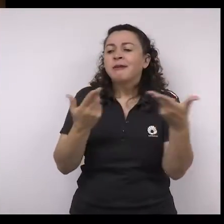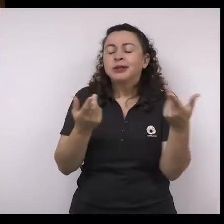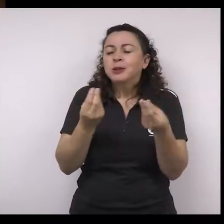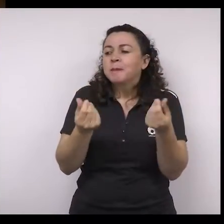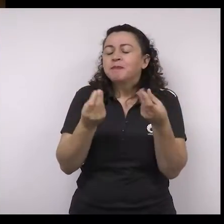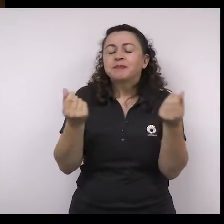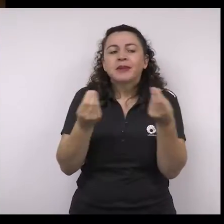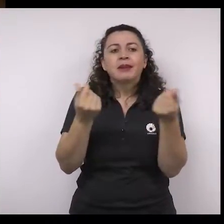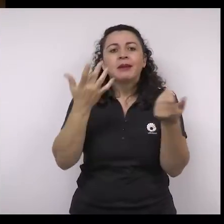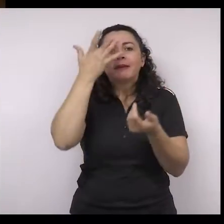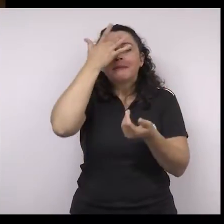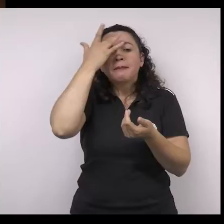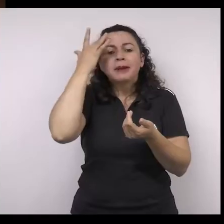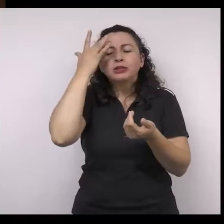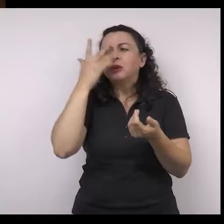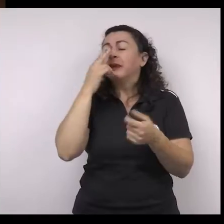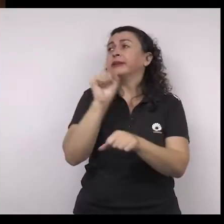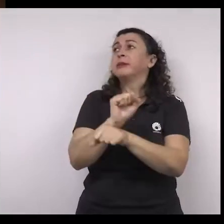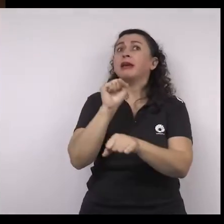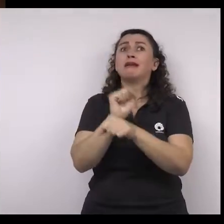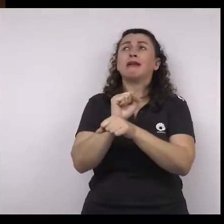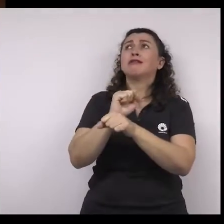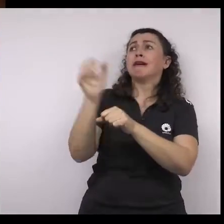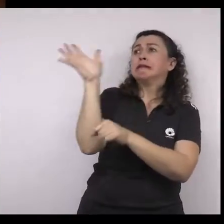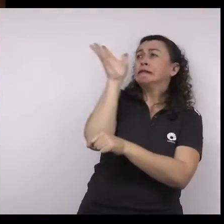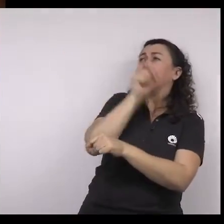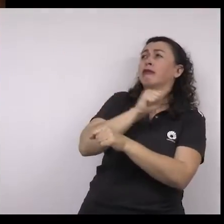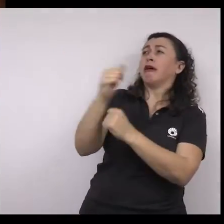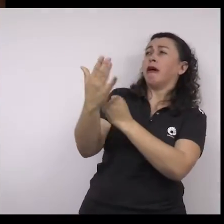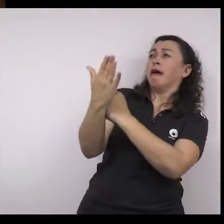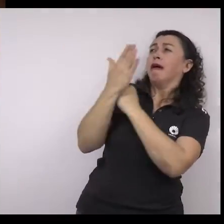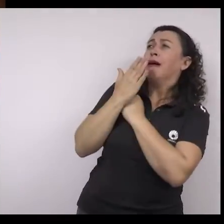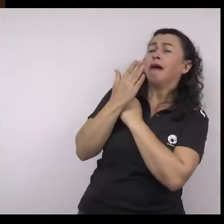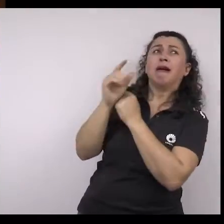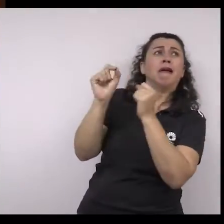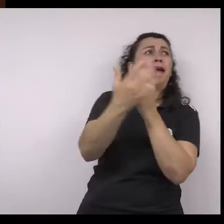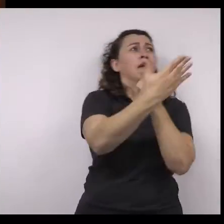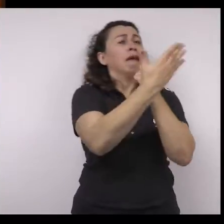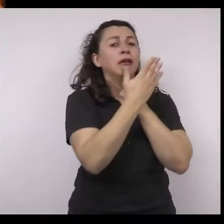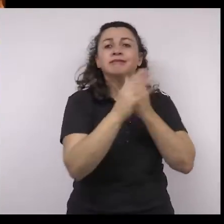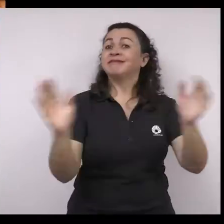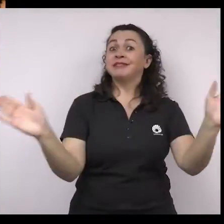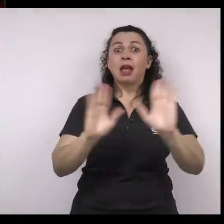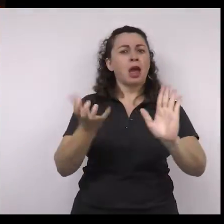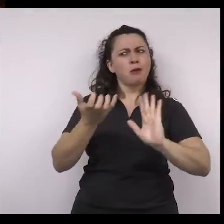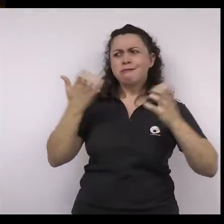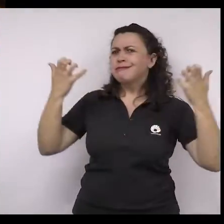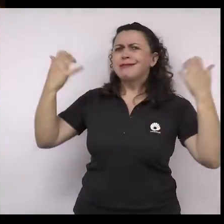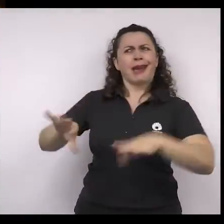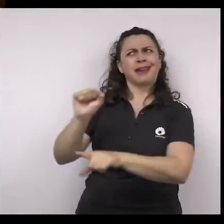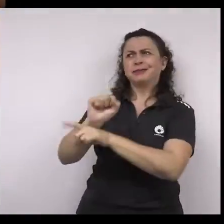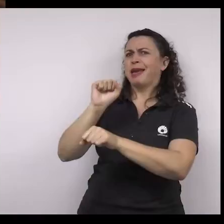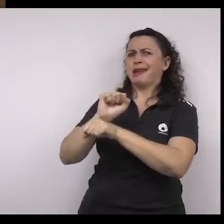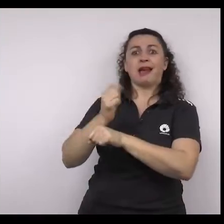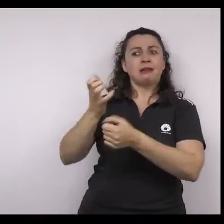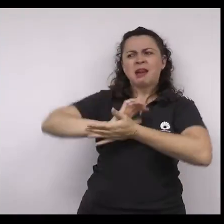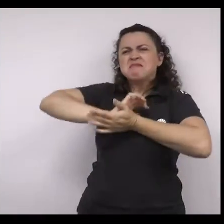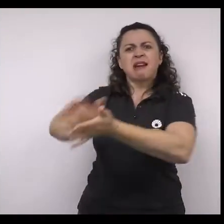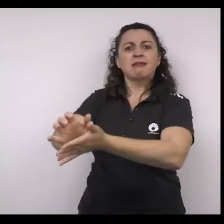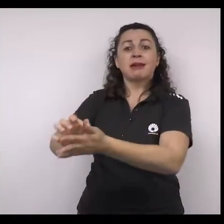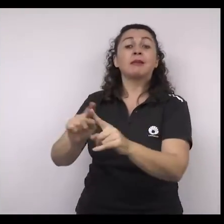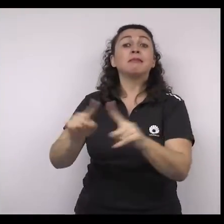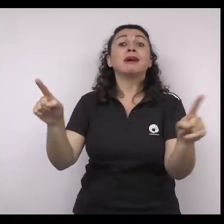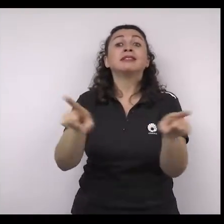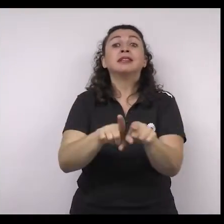continuam esperando o Messias, e que ele não é messiânico e ele quer mais é matar essa entidade. Mas, ao